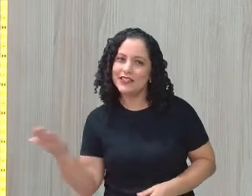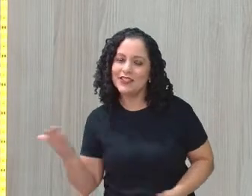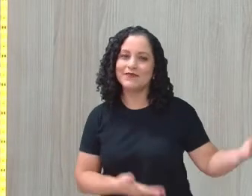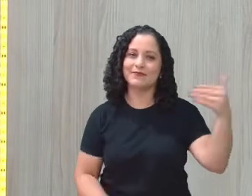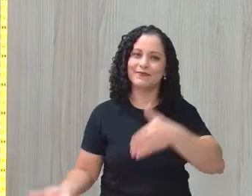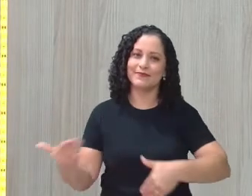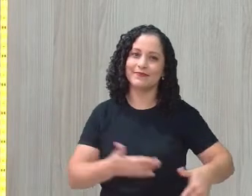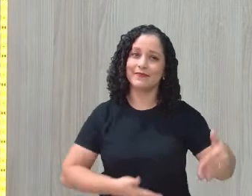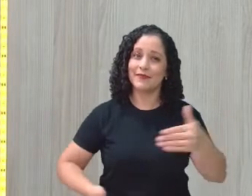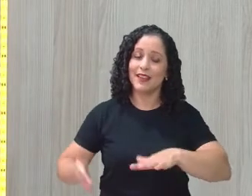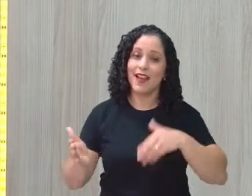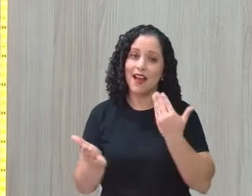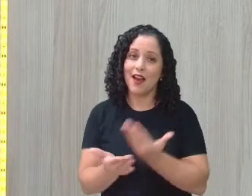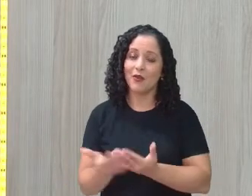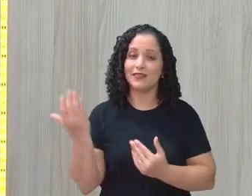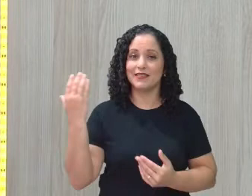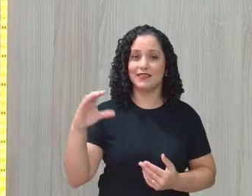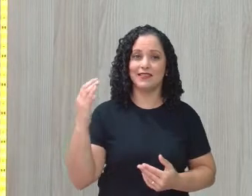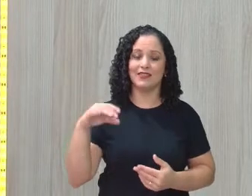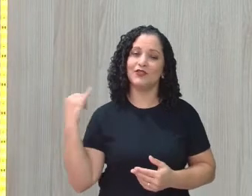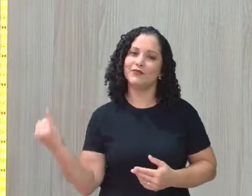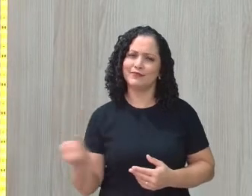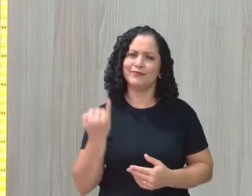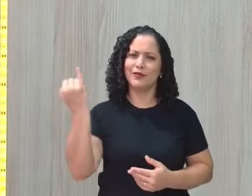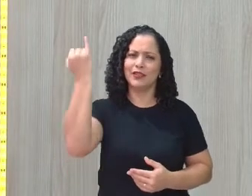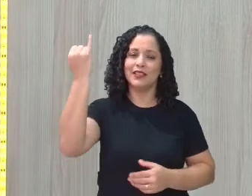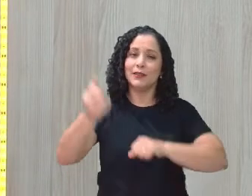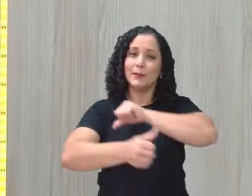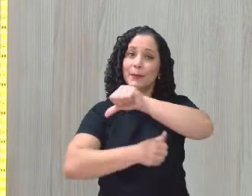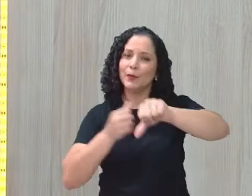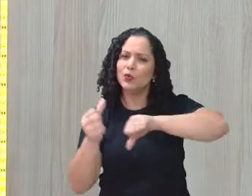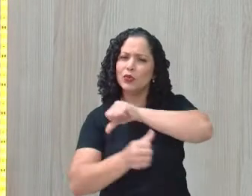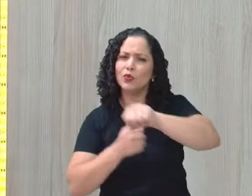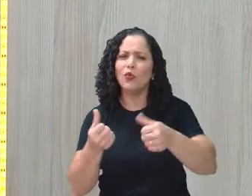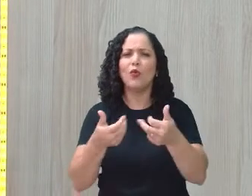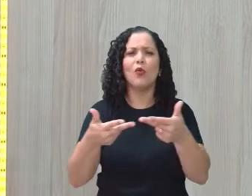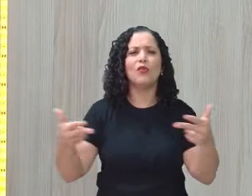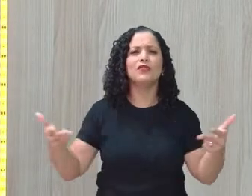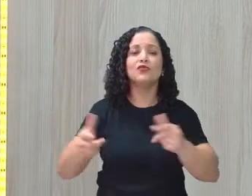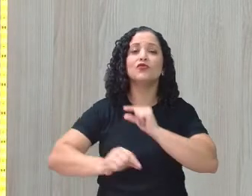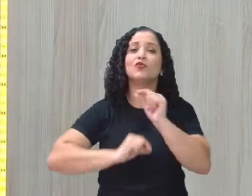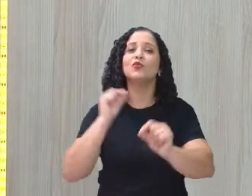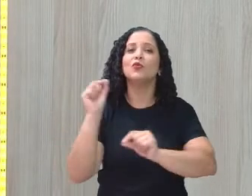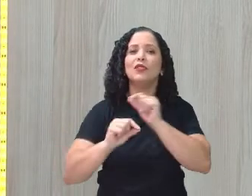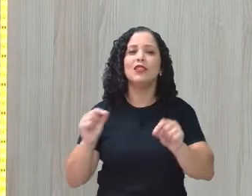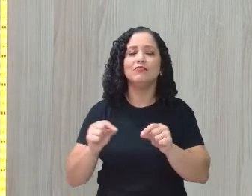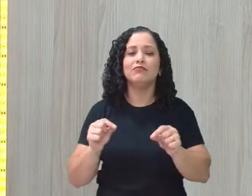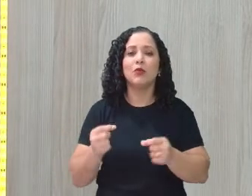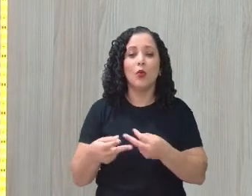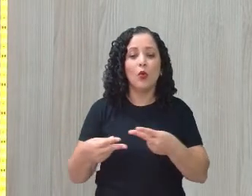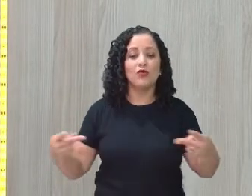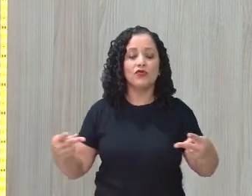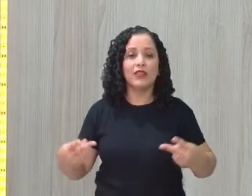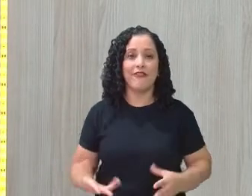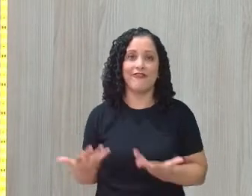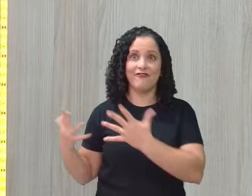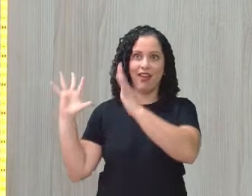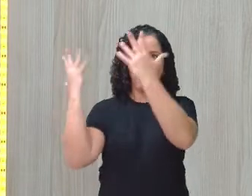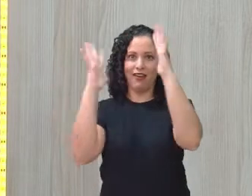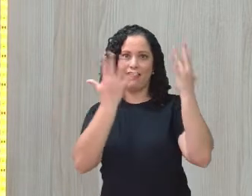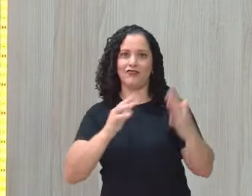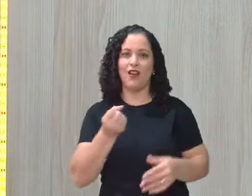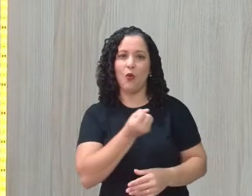de ciências, muito importante. E aí mudou, professora, a questão de festas, não é? A